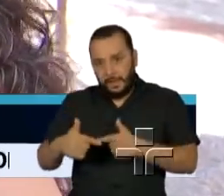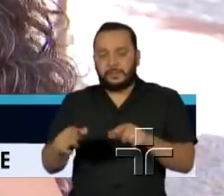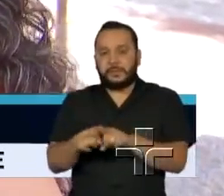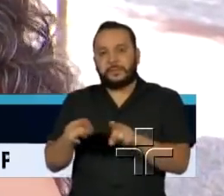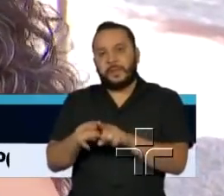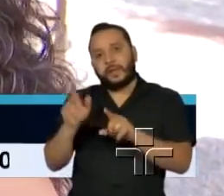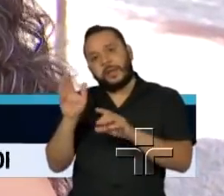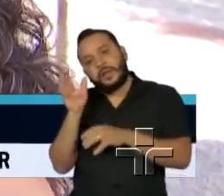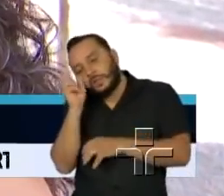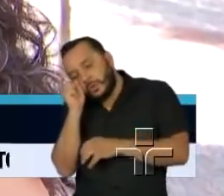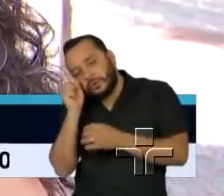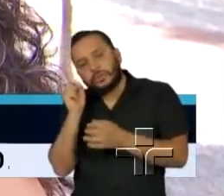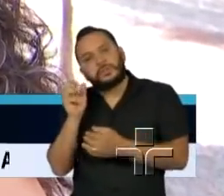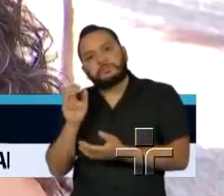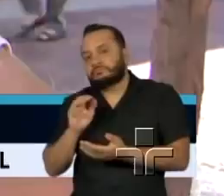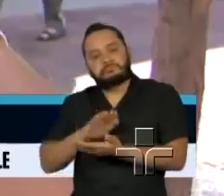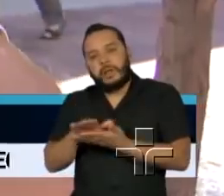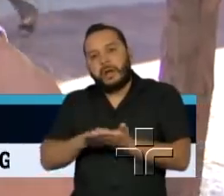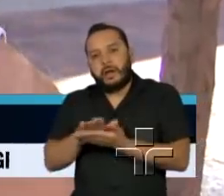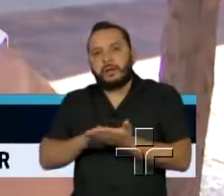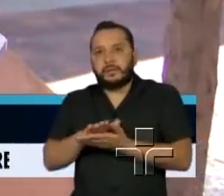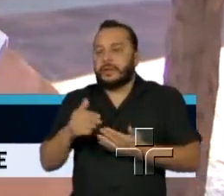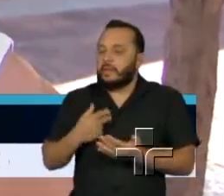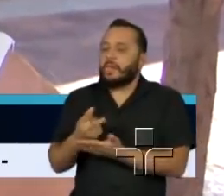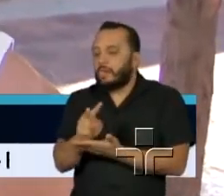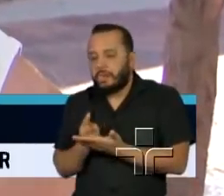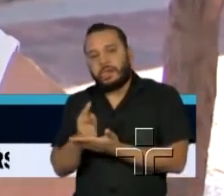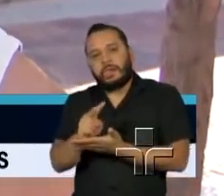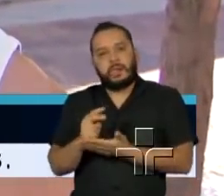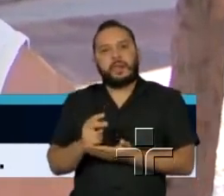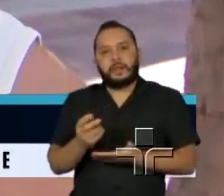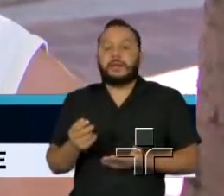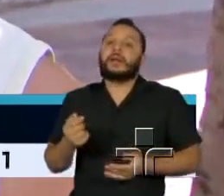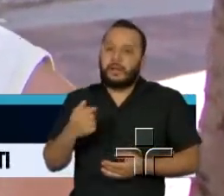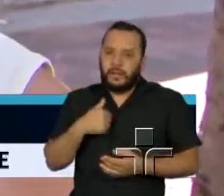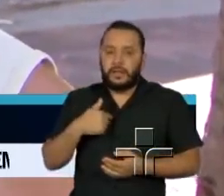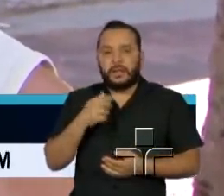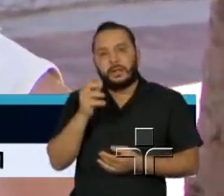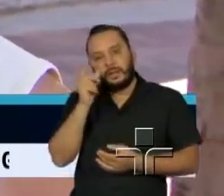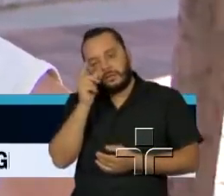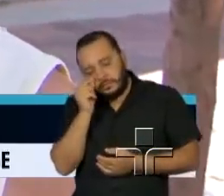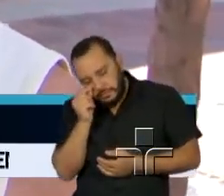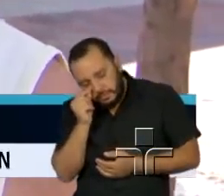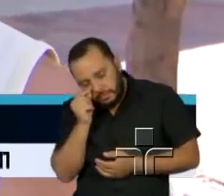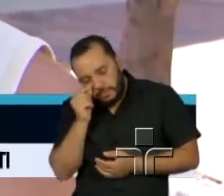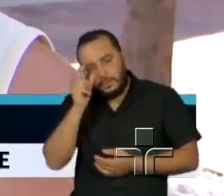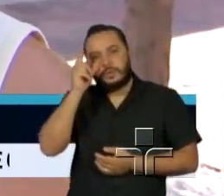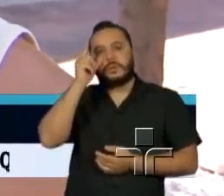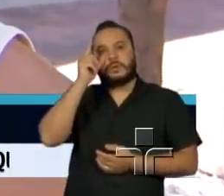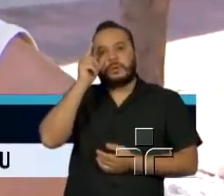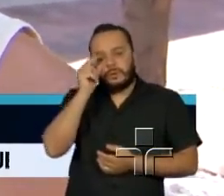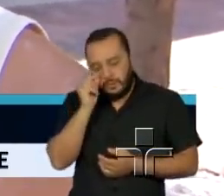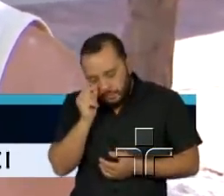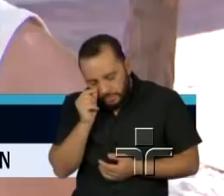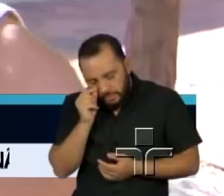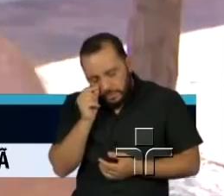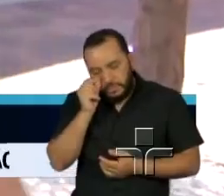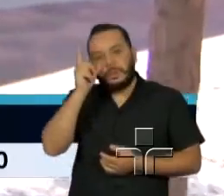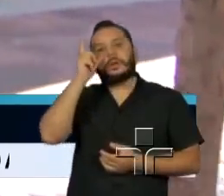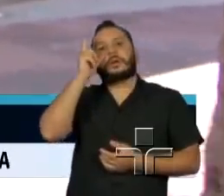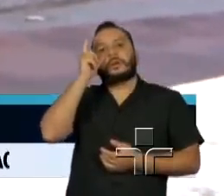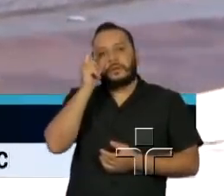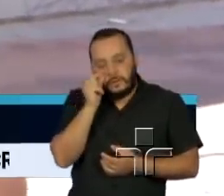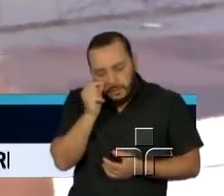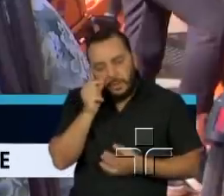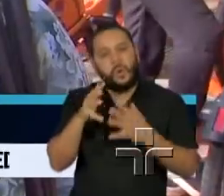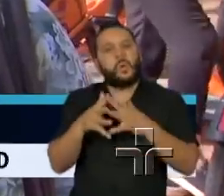virando de um lado para o outro até conseguir dormir. Sono é de meia e meia hora, menos e acordo. Então é